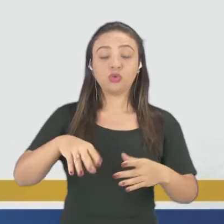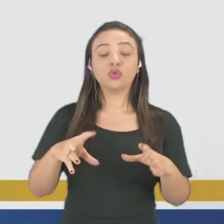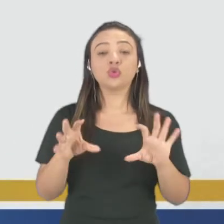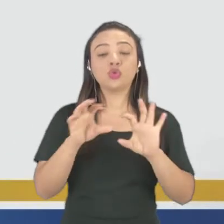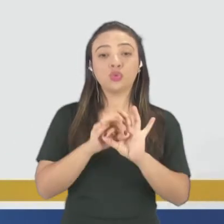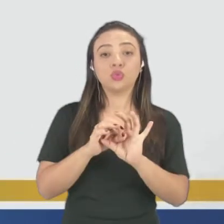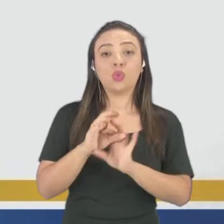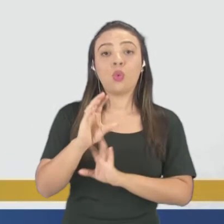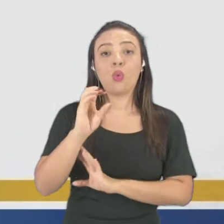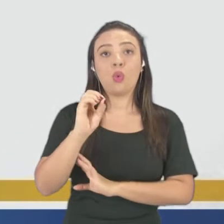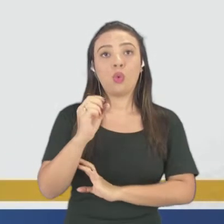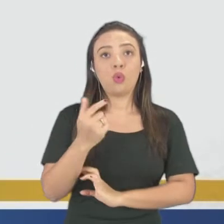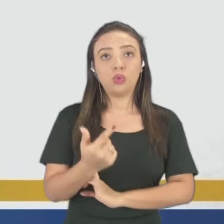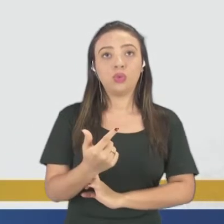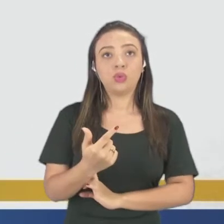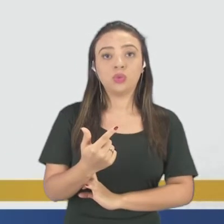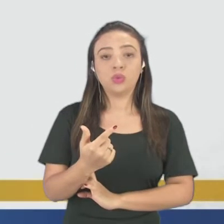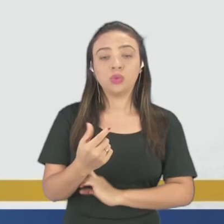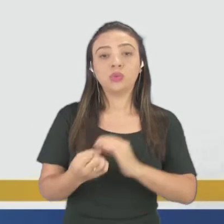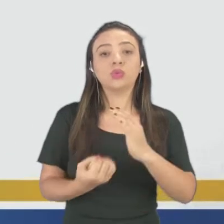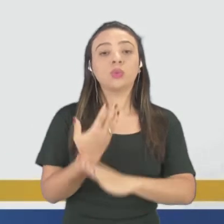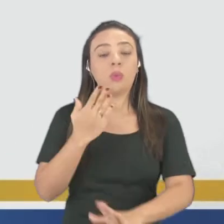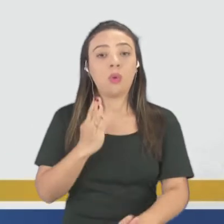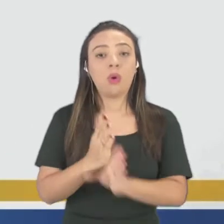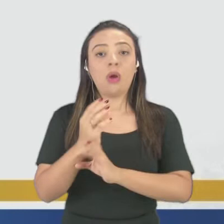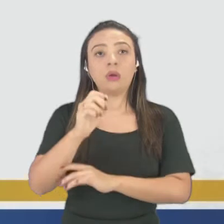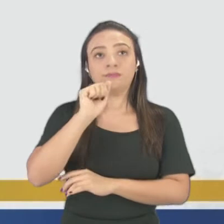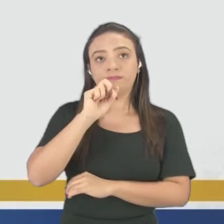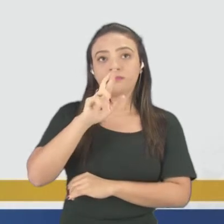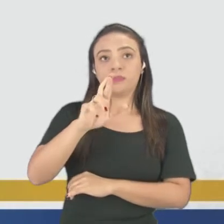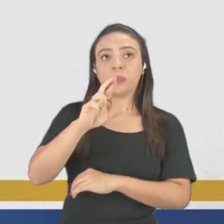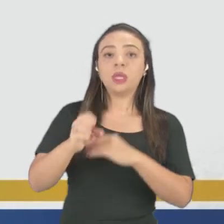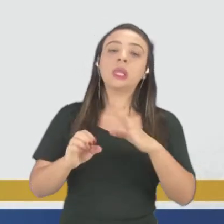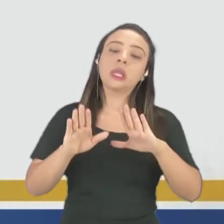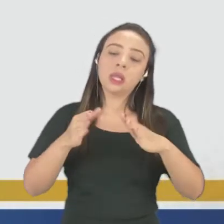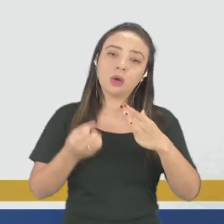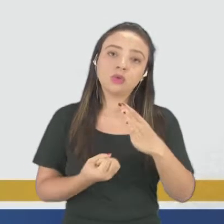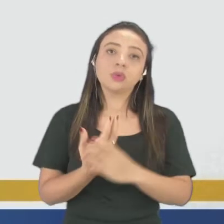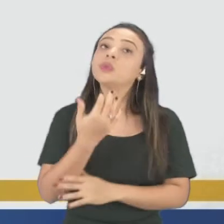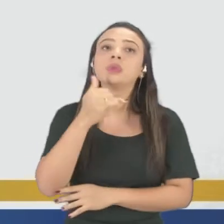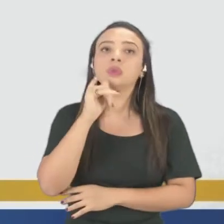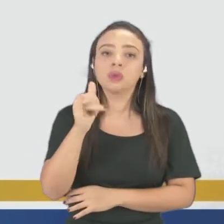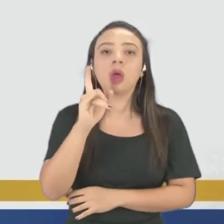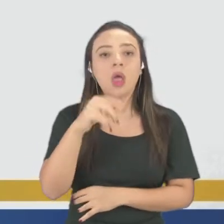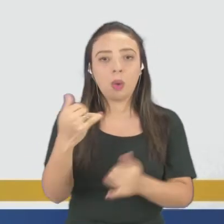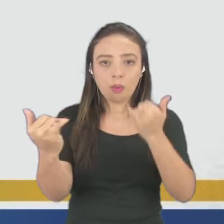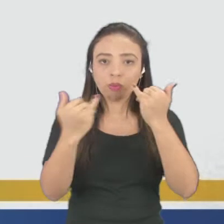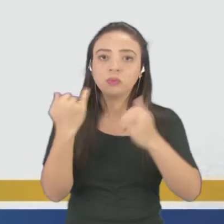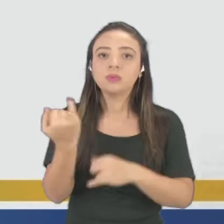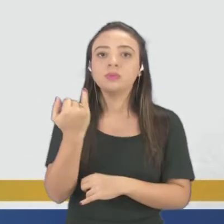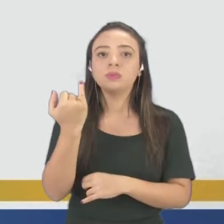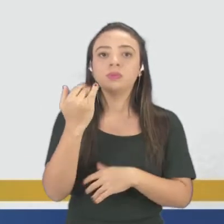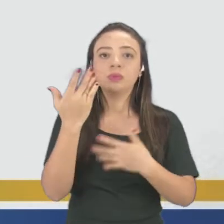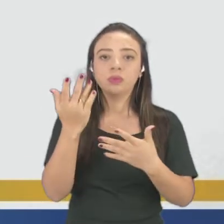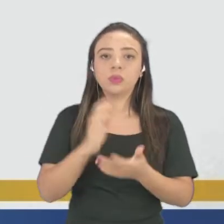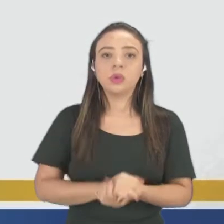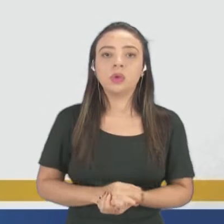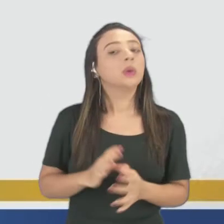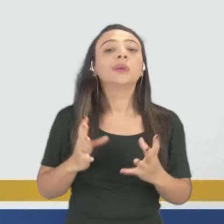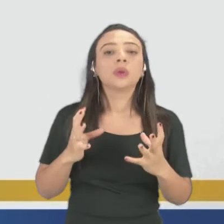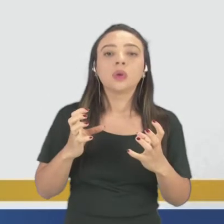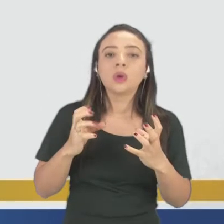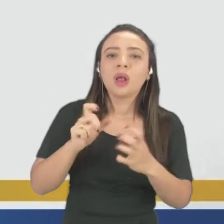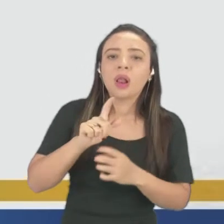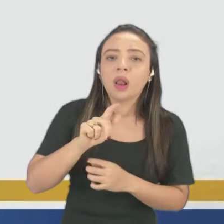proveniente da respiração produzindo o que produzindo energia gente são informação muito importante tá o ácido